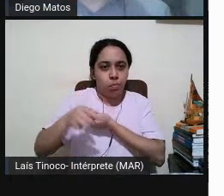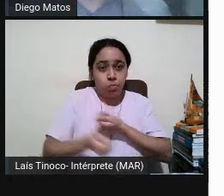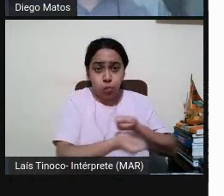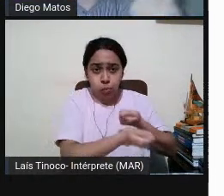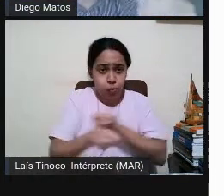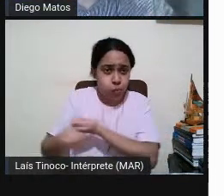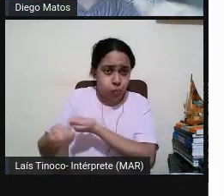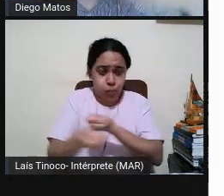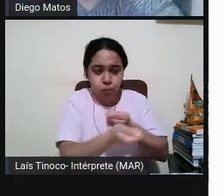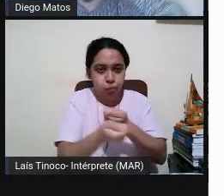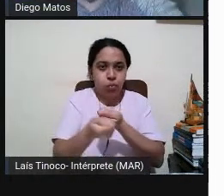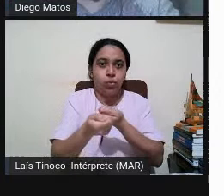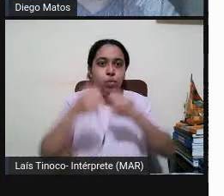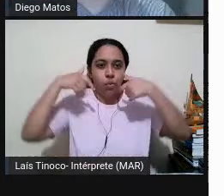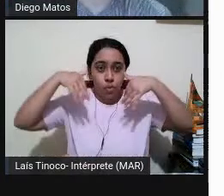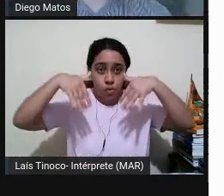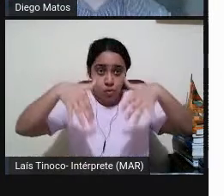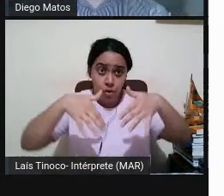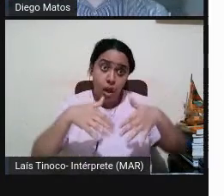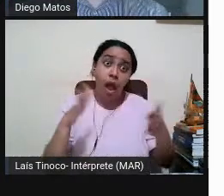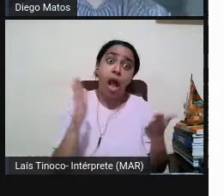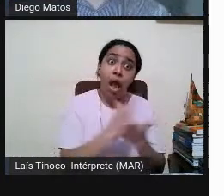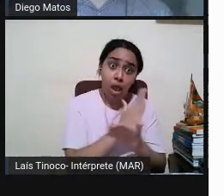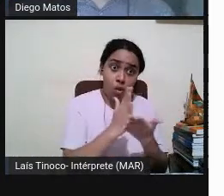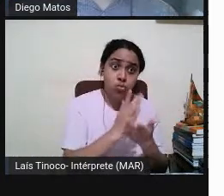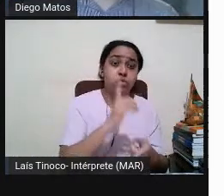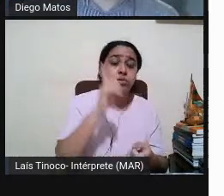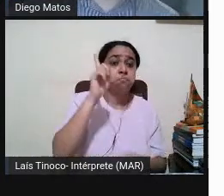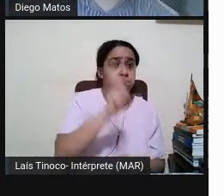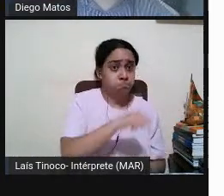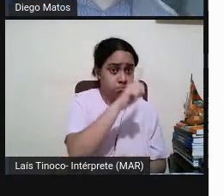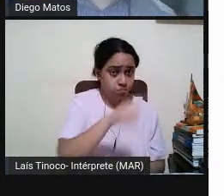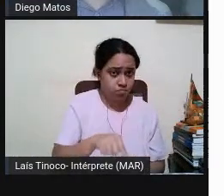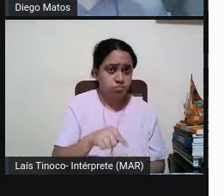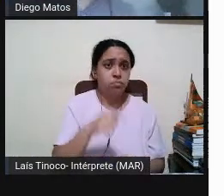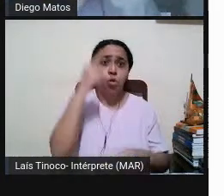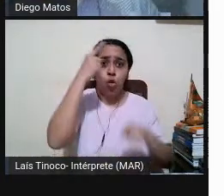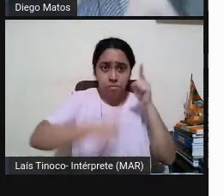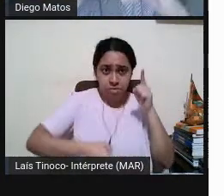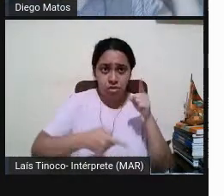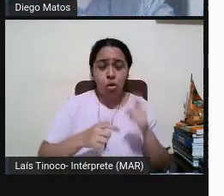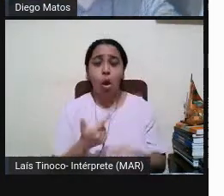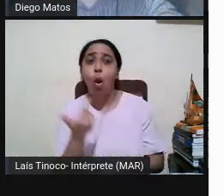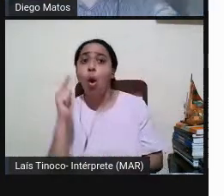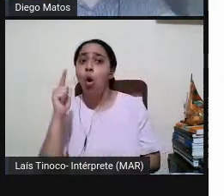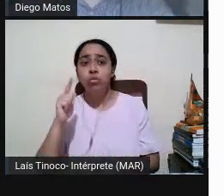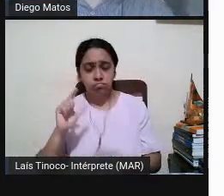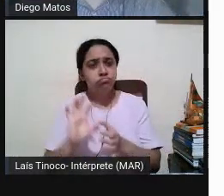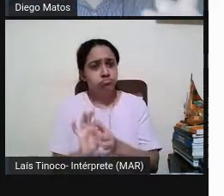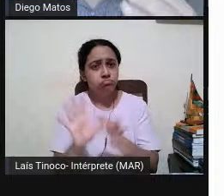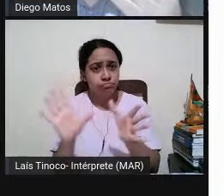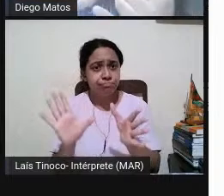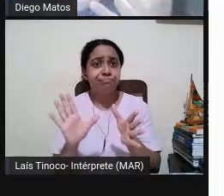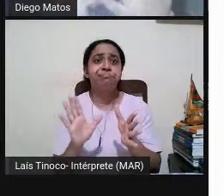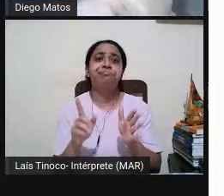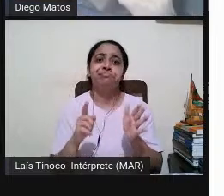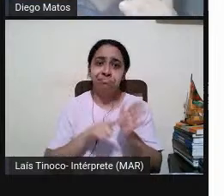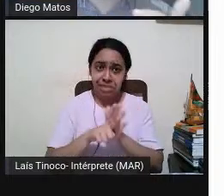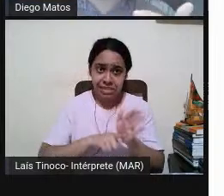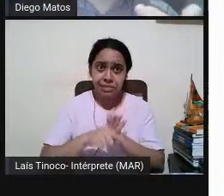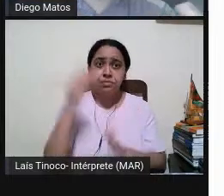permitidos Lógico que tem muita pesquisa ainda sendo desenvolvida falando dos malefícios dos impactos negativos